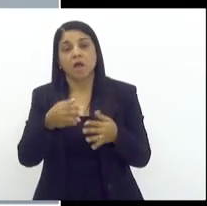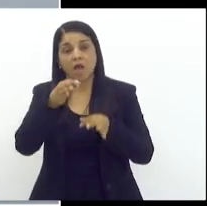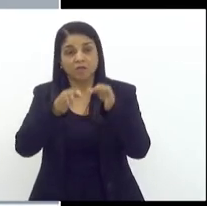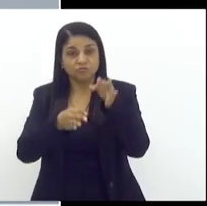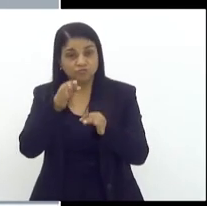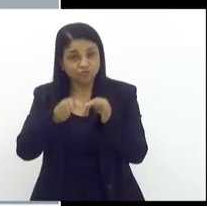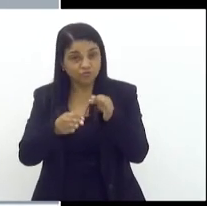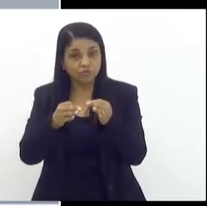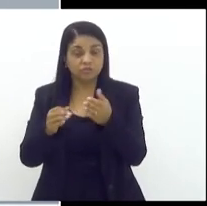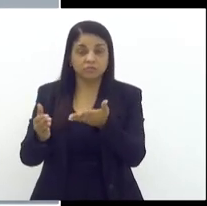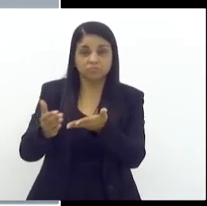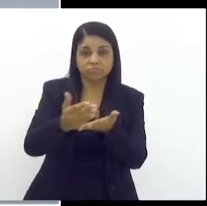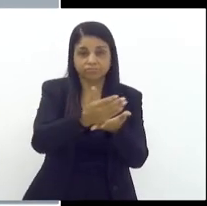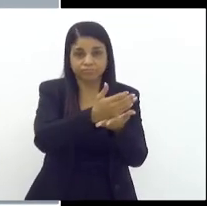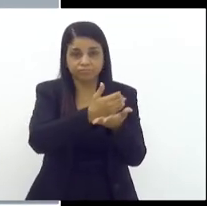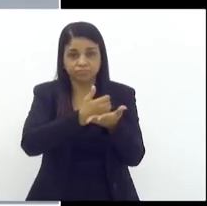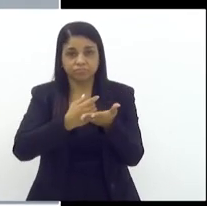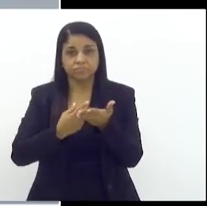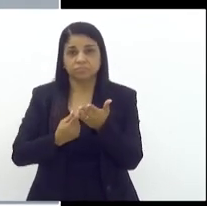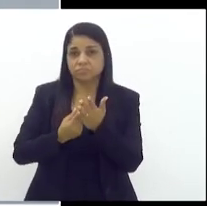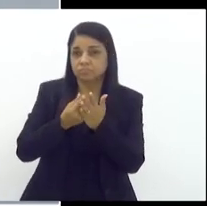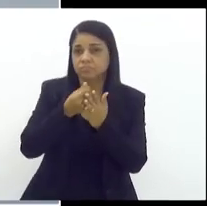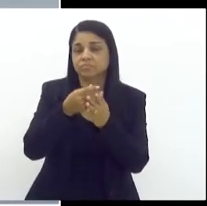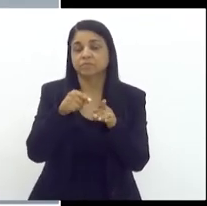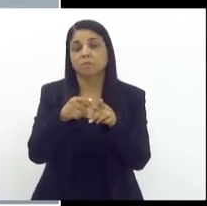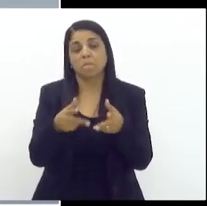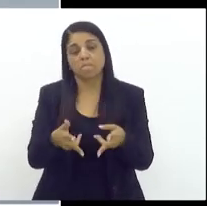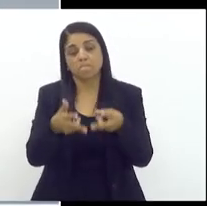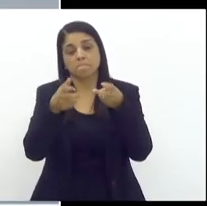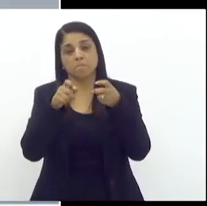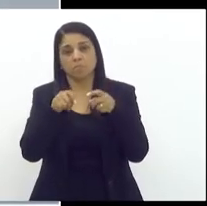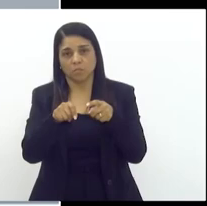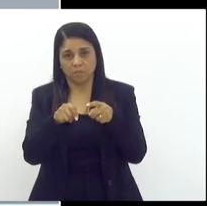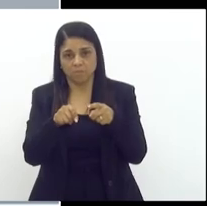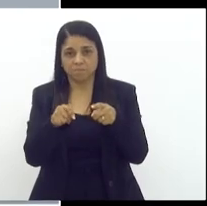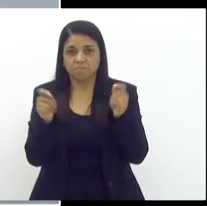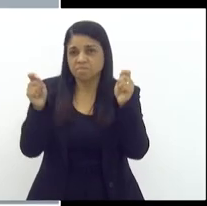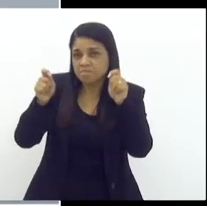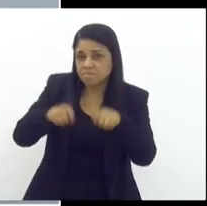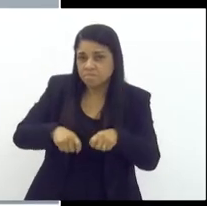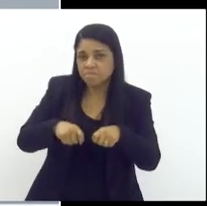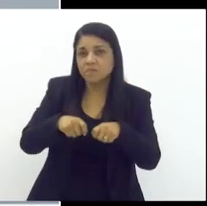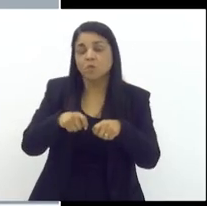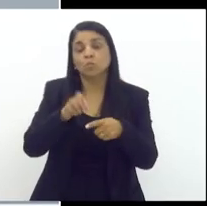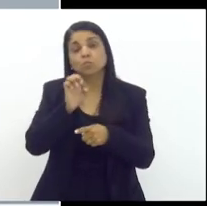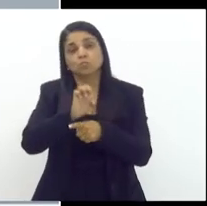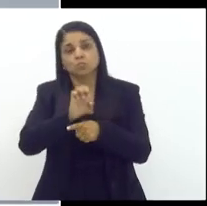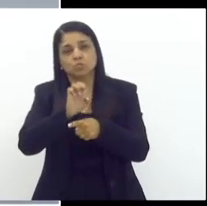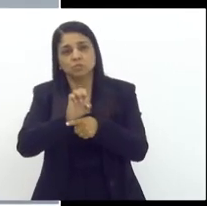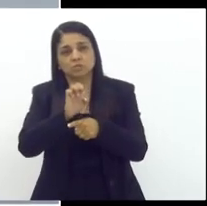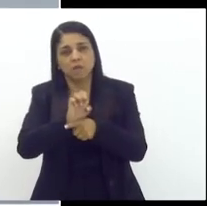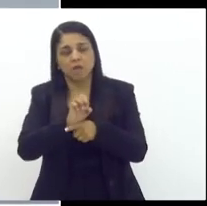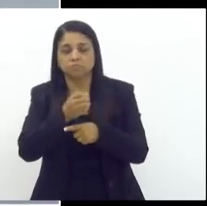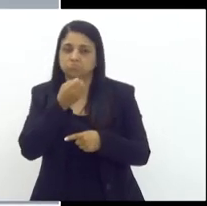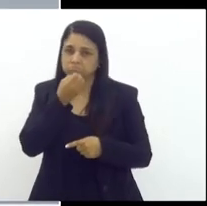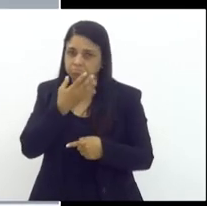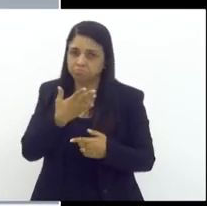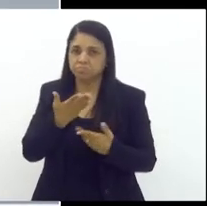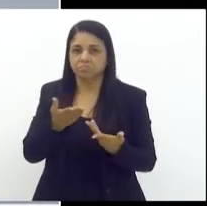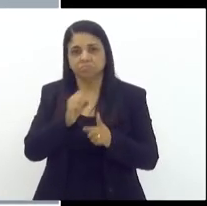tributária persegue a possibilidade de um dia a gente ter um estado de bem-estar social